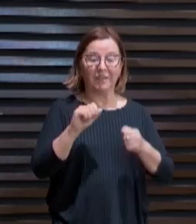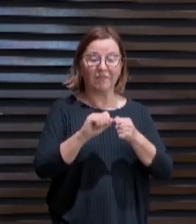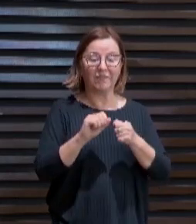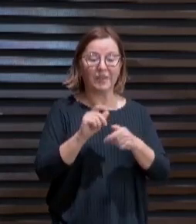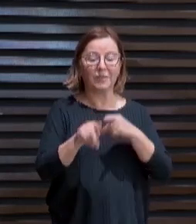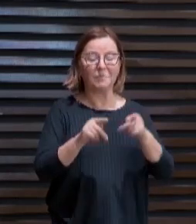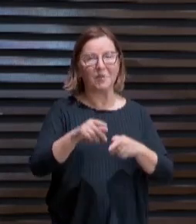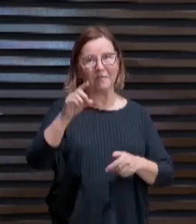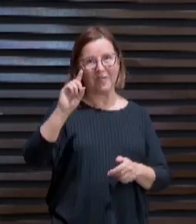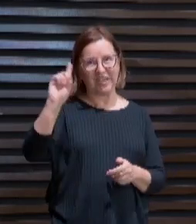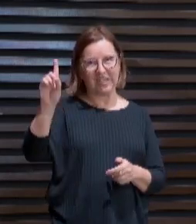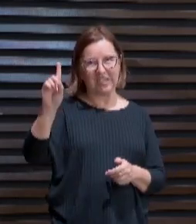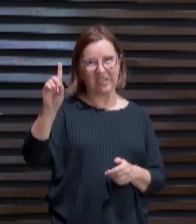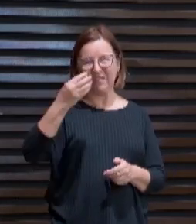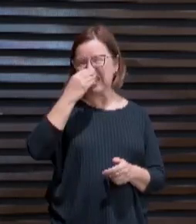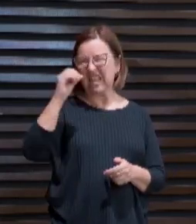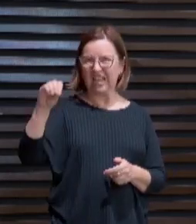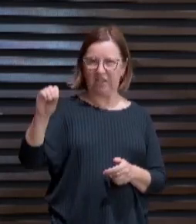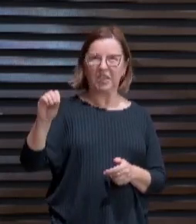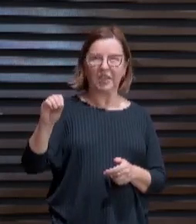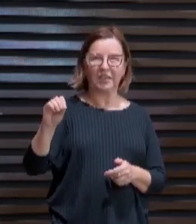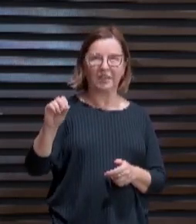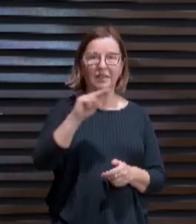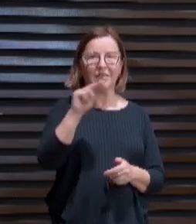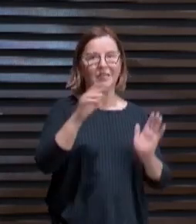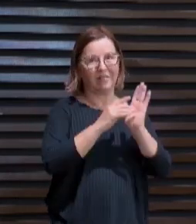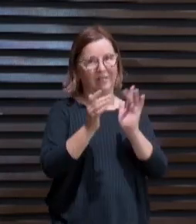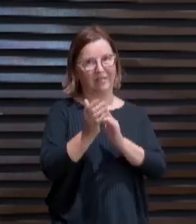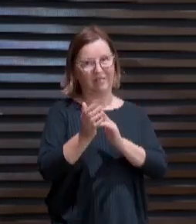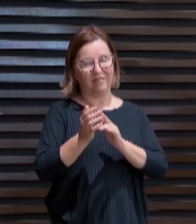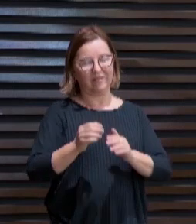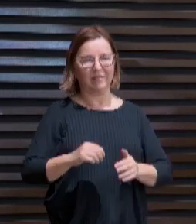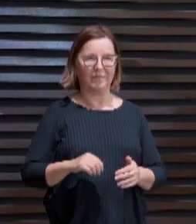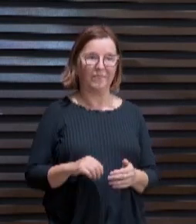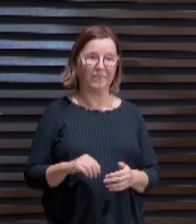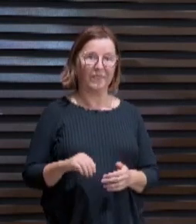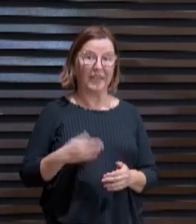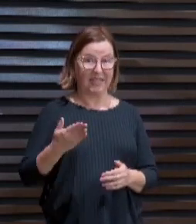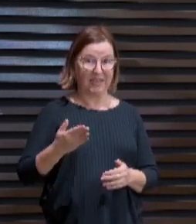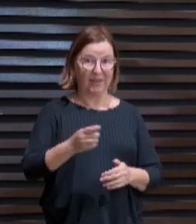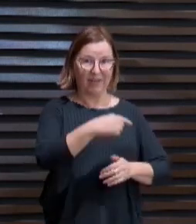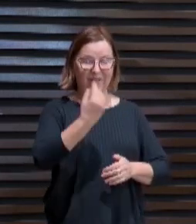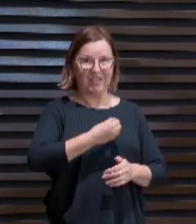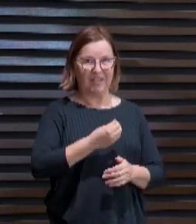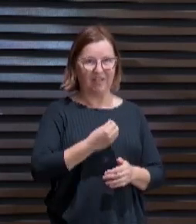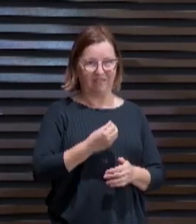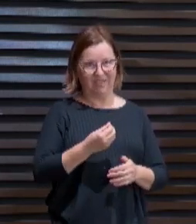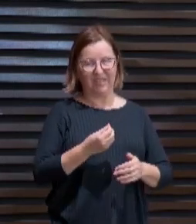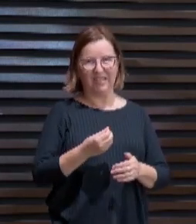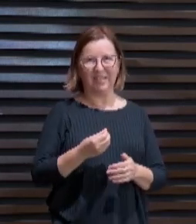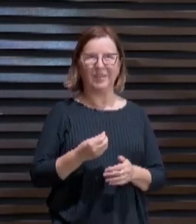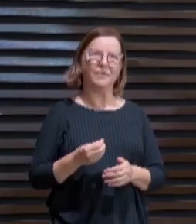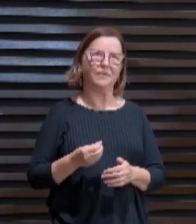E nossas vidas, elas serão colocadas em jogo, nesse momento, né? Então coloque-se